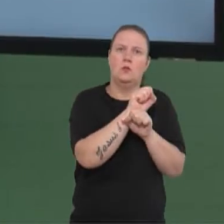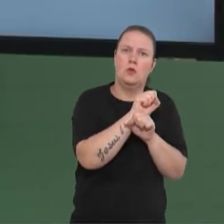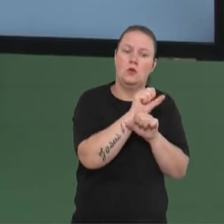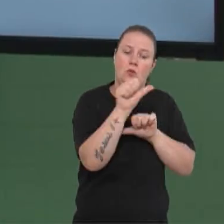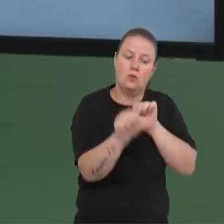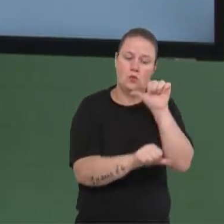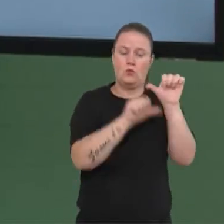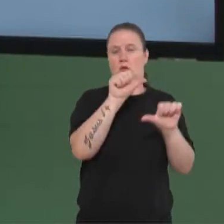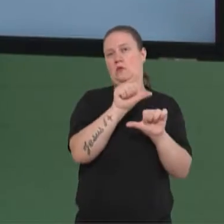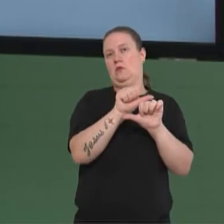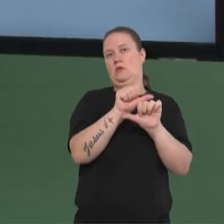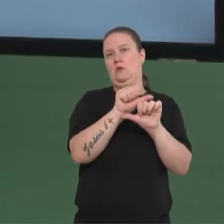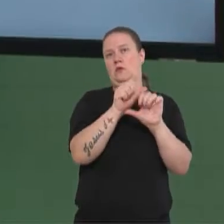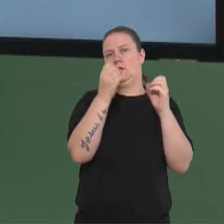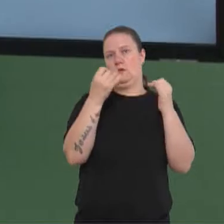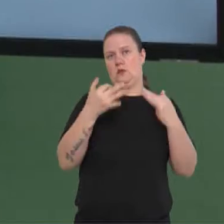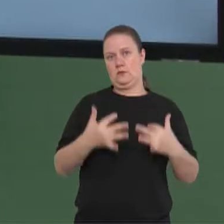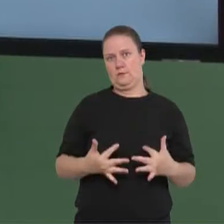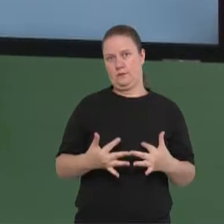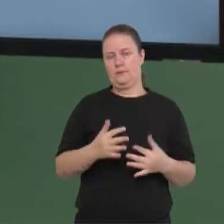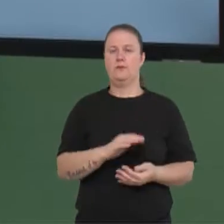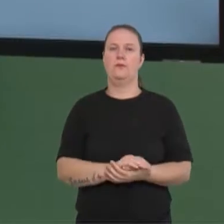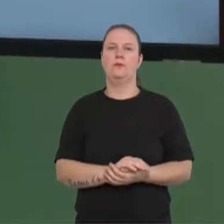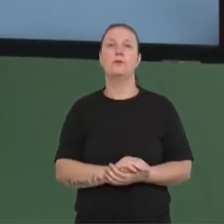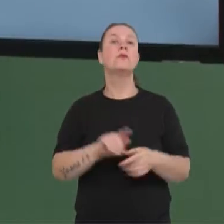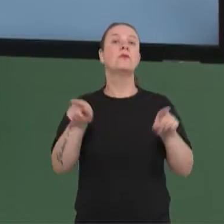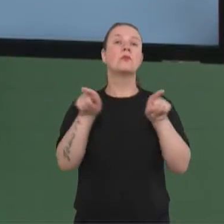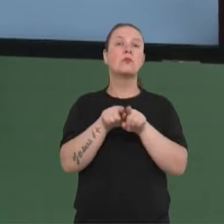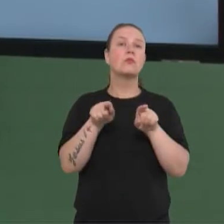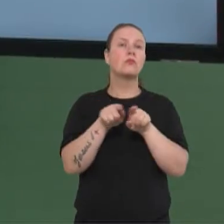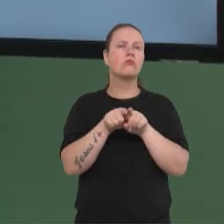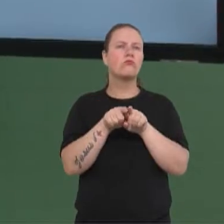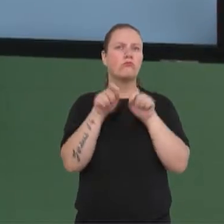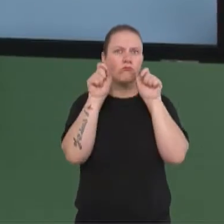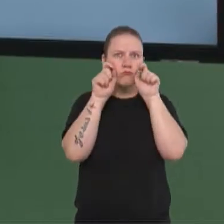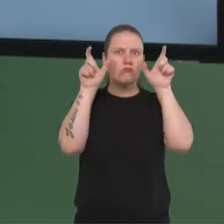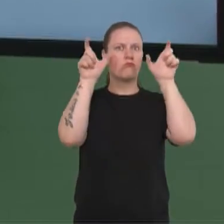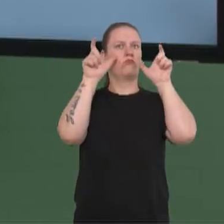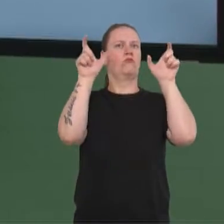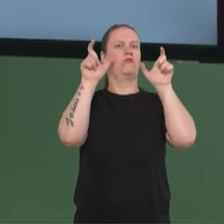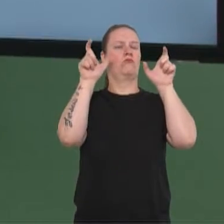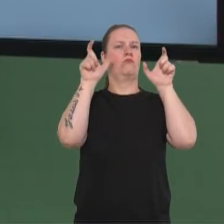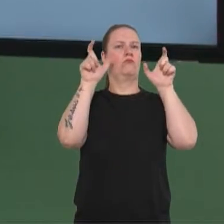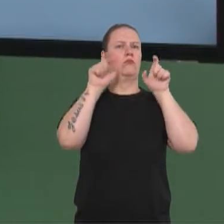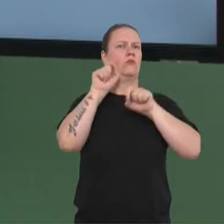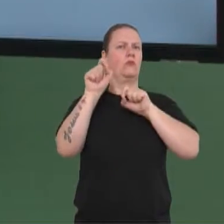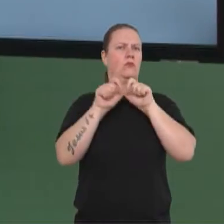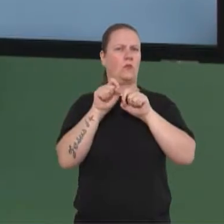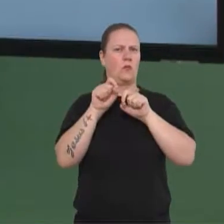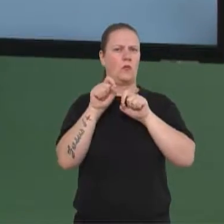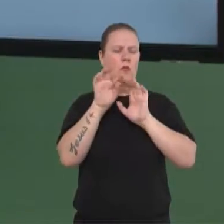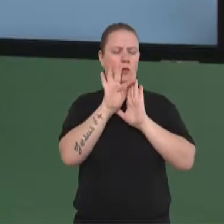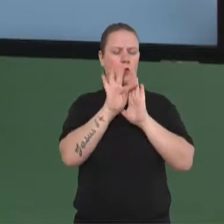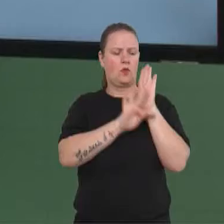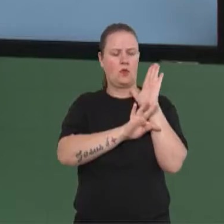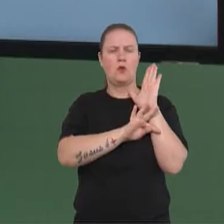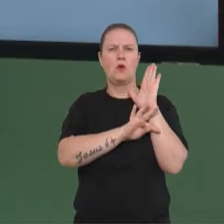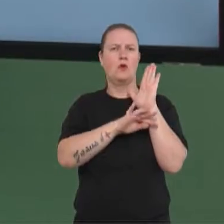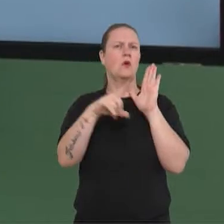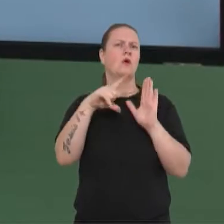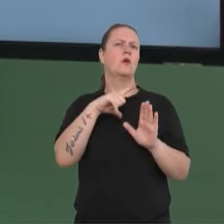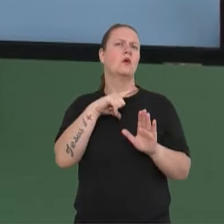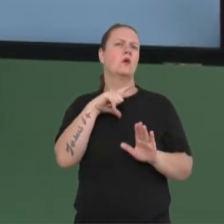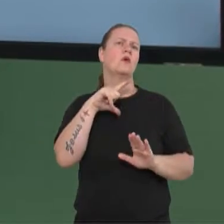tá? Algo mais que eu quero chamar a atenção. Observem que em partes do texto, ele